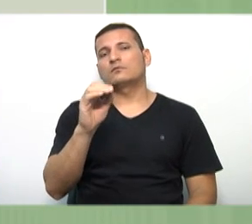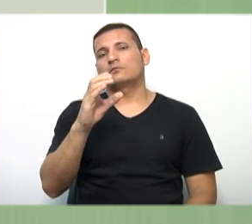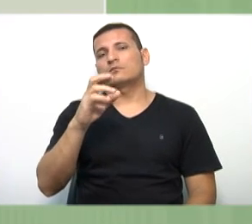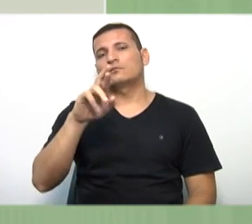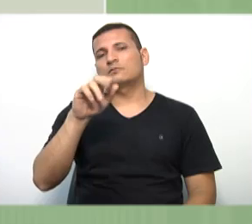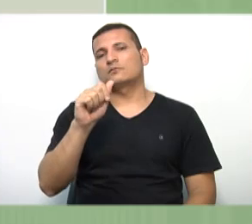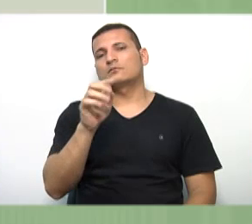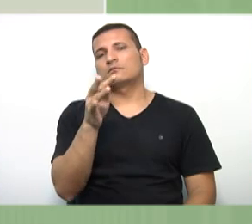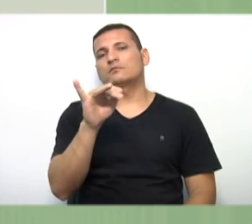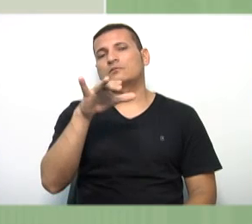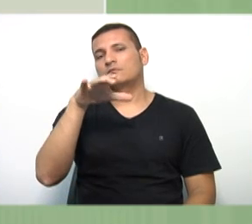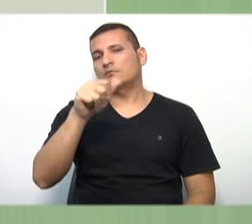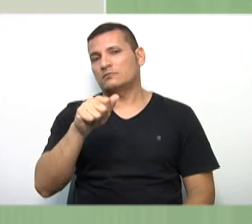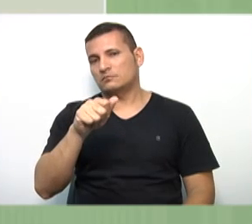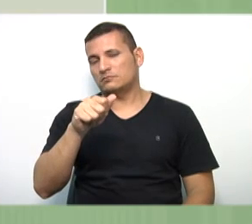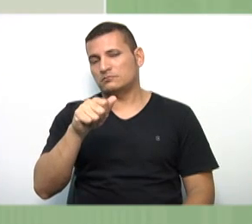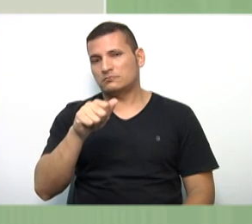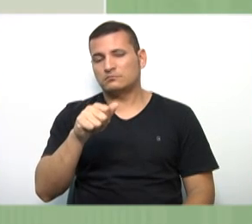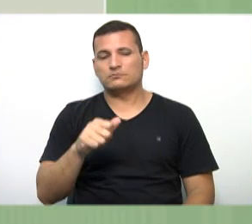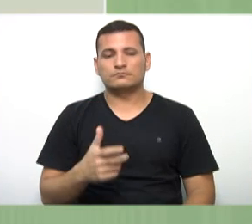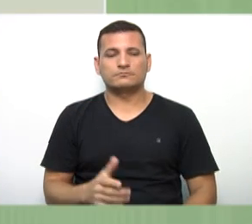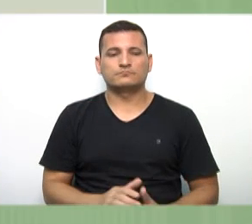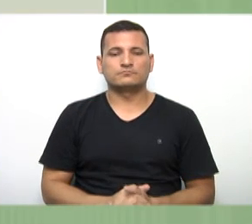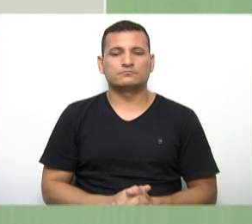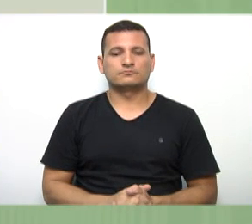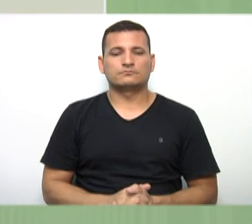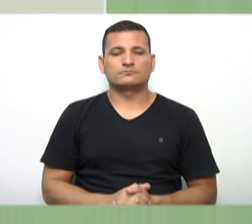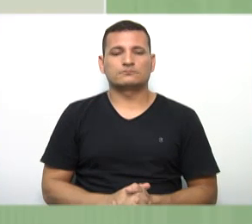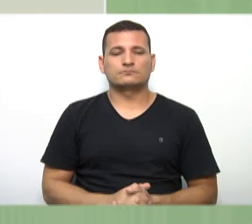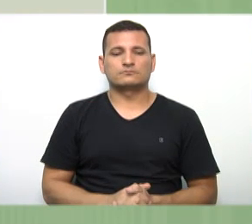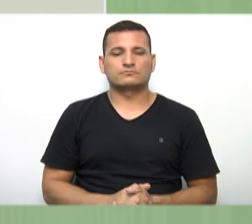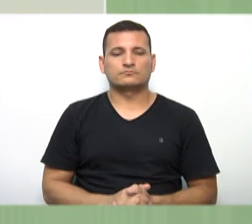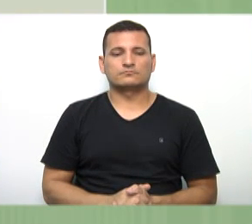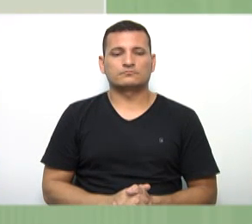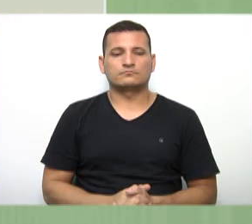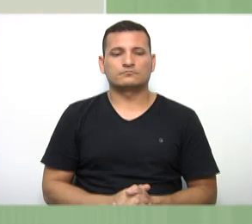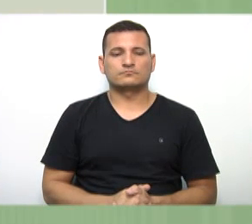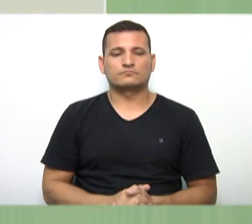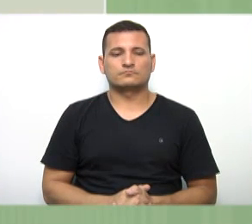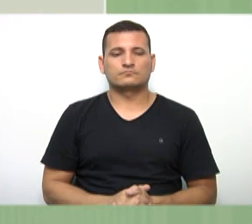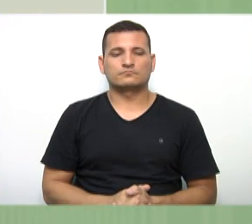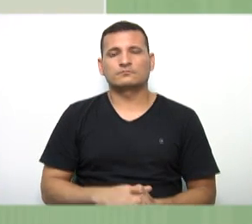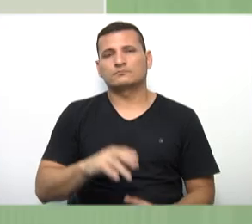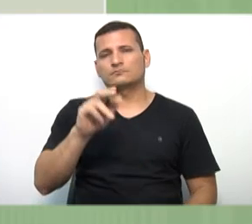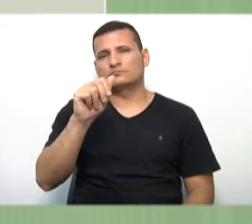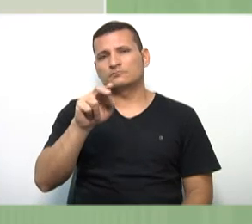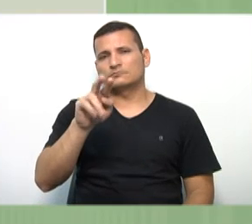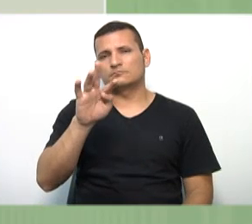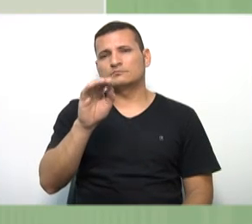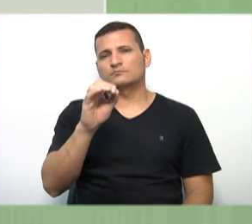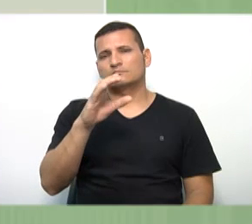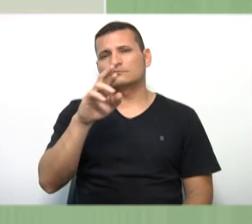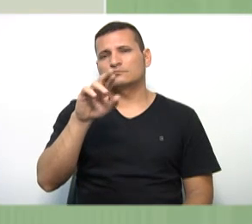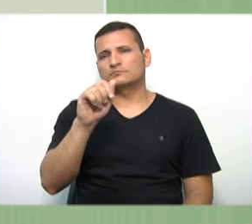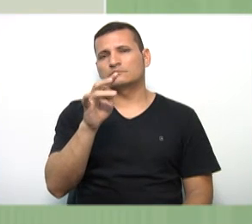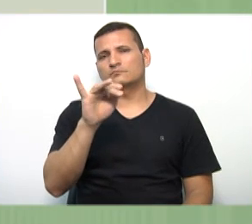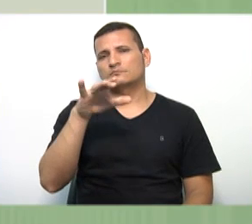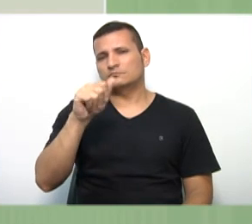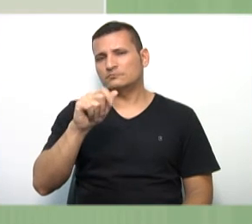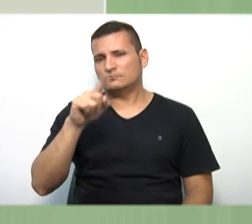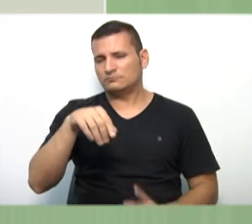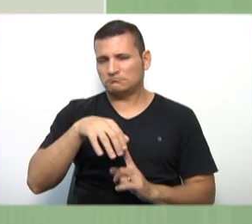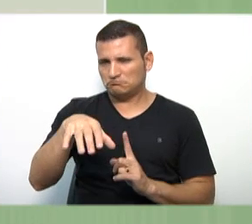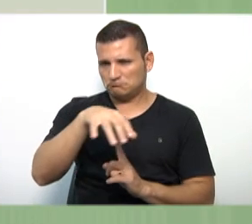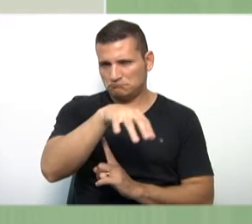essa afirmativa. A liderança autocrática se baseia na descentralização das decisões? Não, essa é a